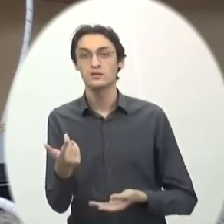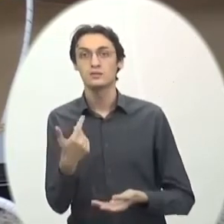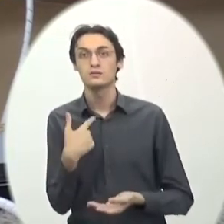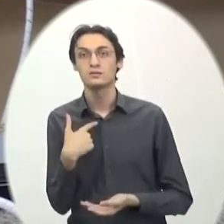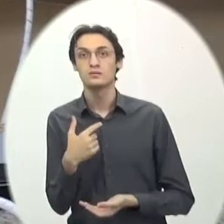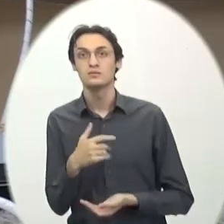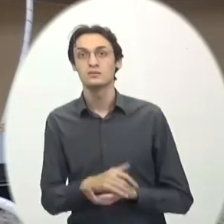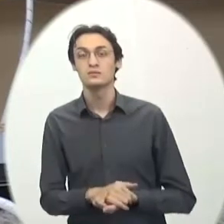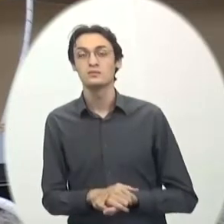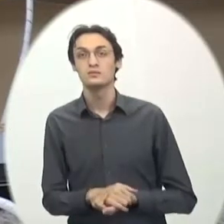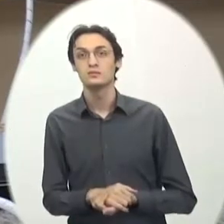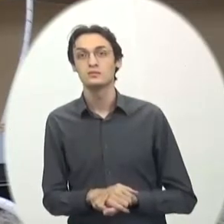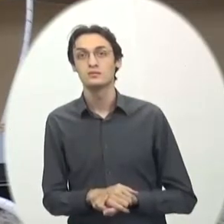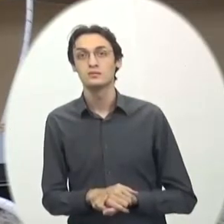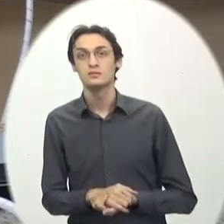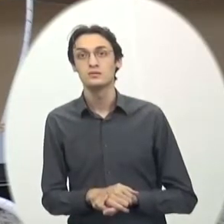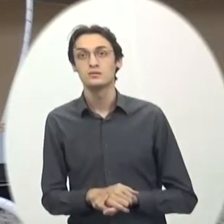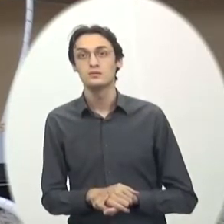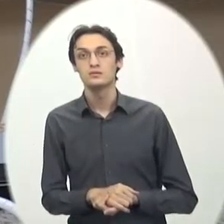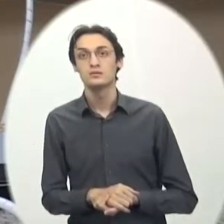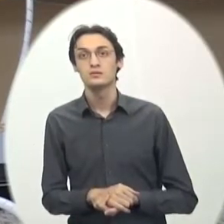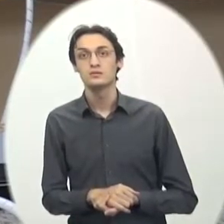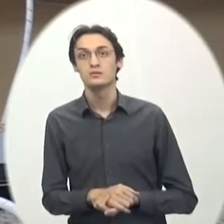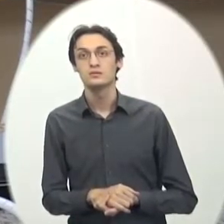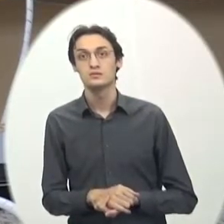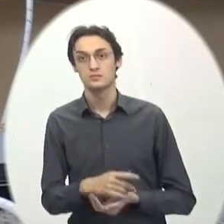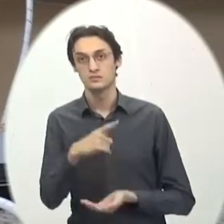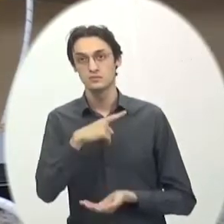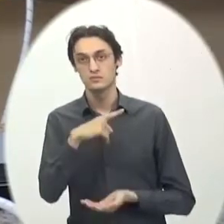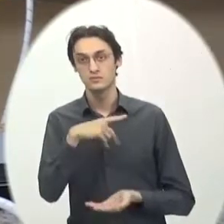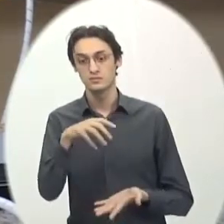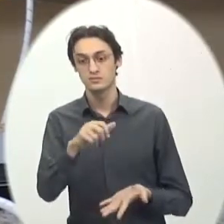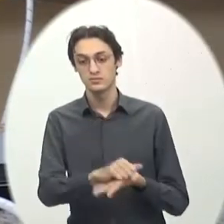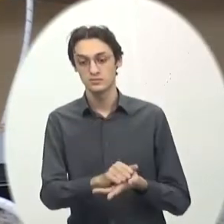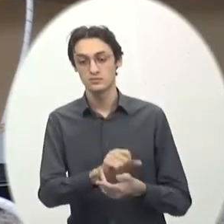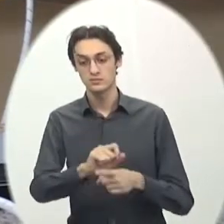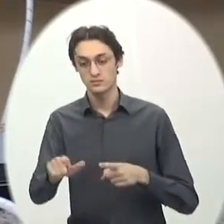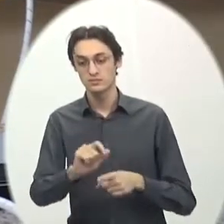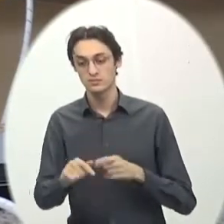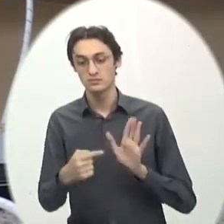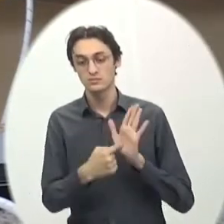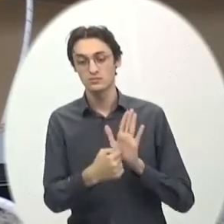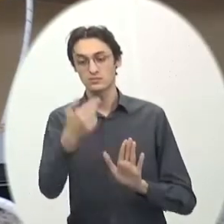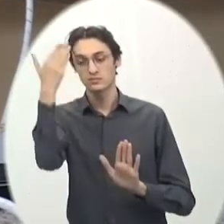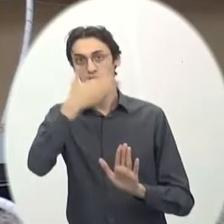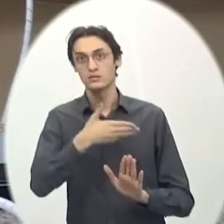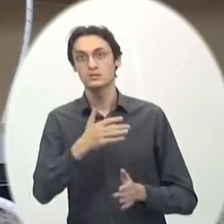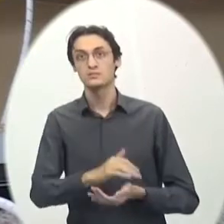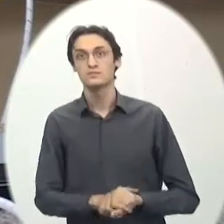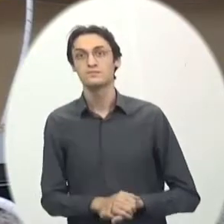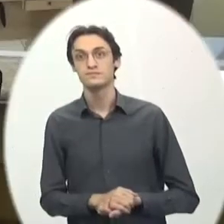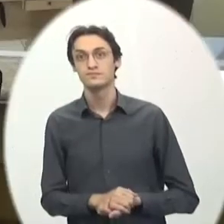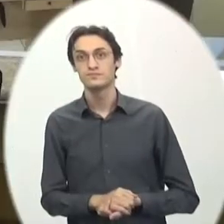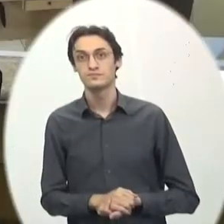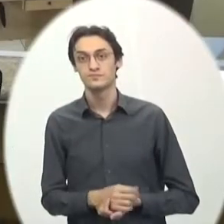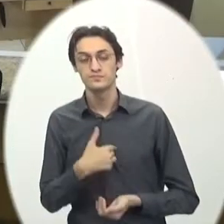por isso. Tá? Tanto que eu tenho o contrato de locação para comprovar isso. Você acha normal isso, então?